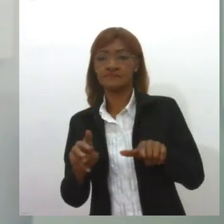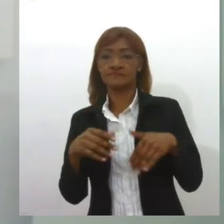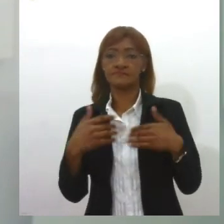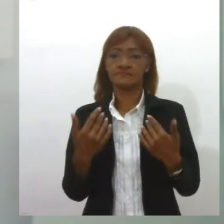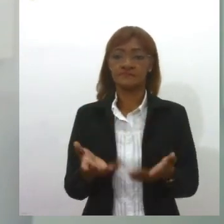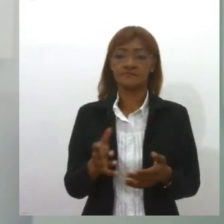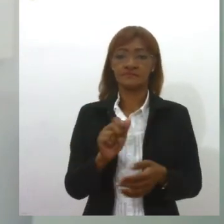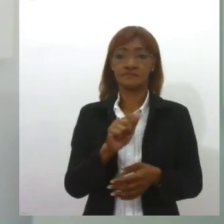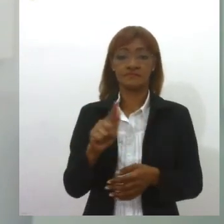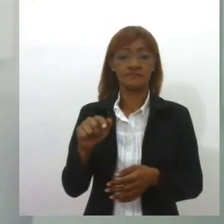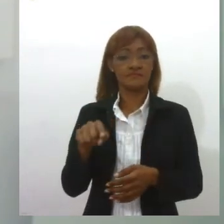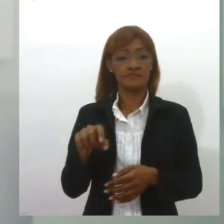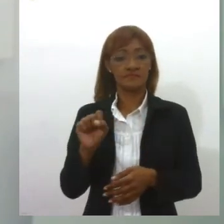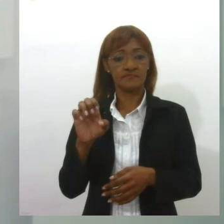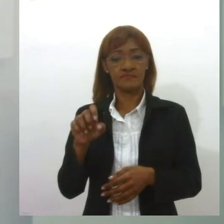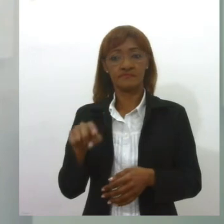o